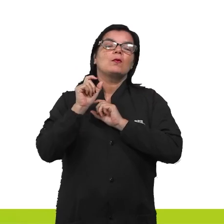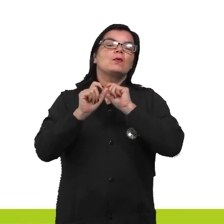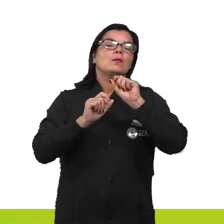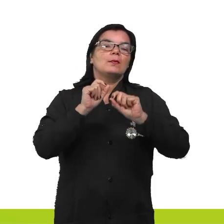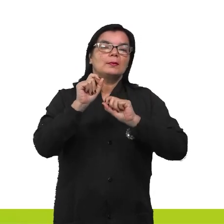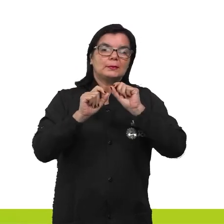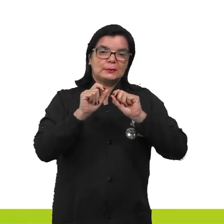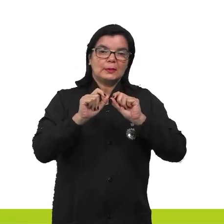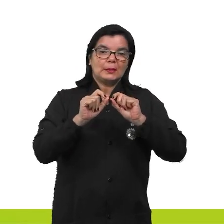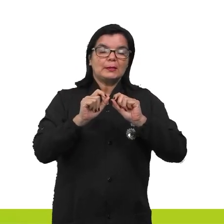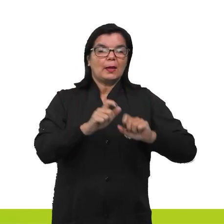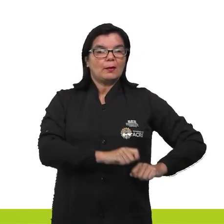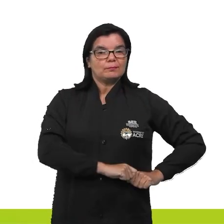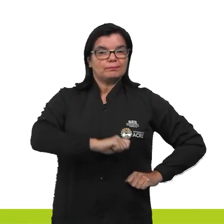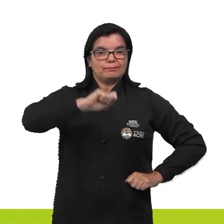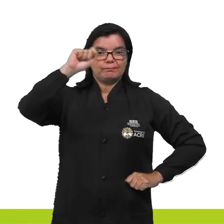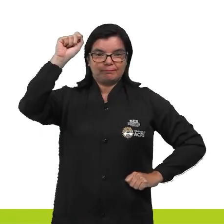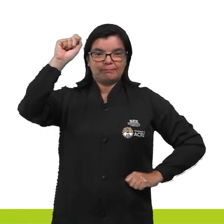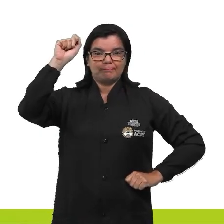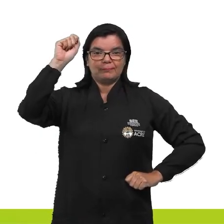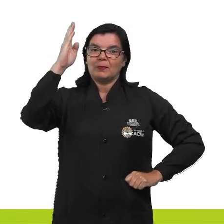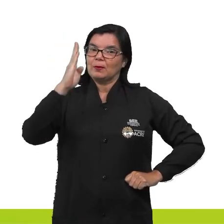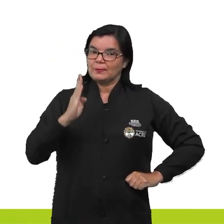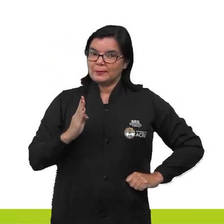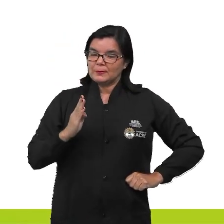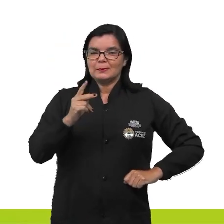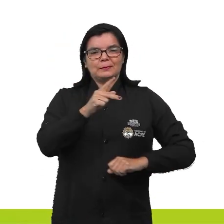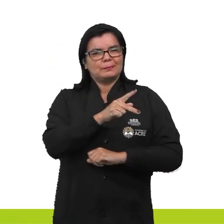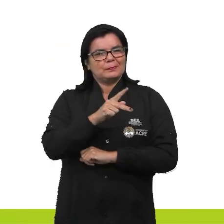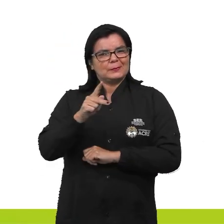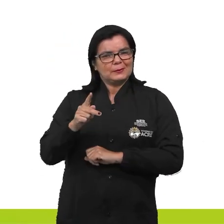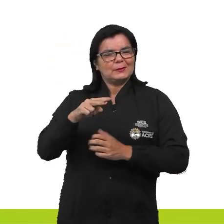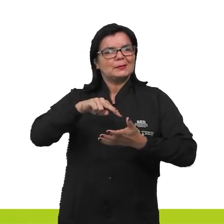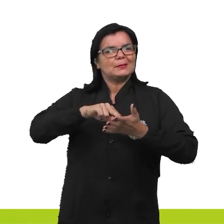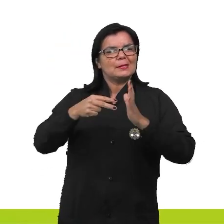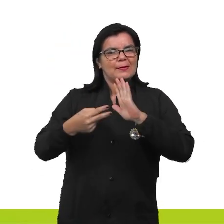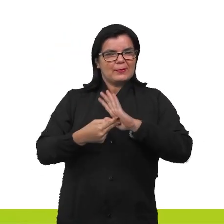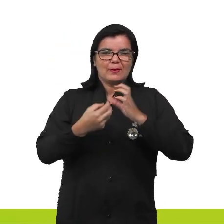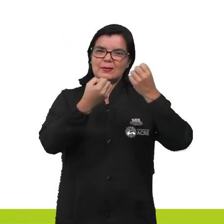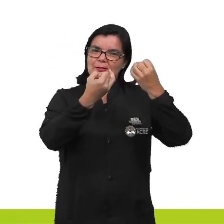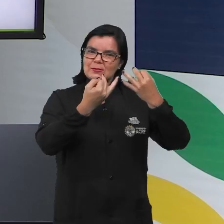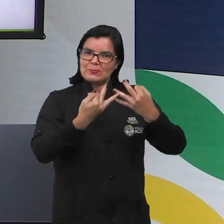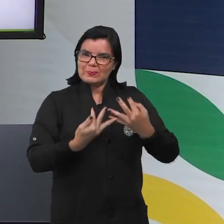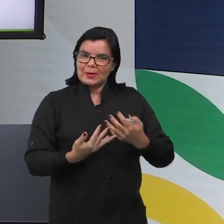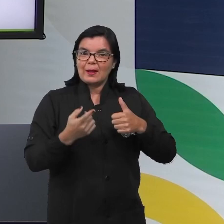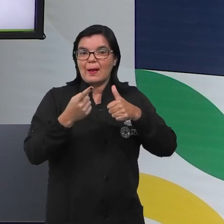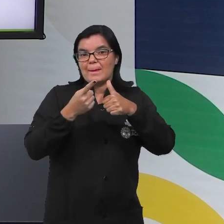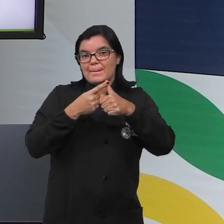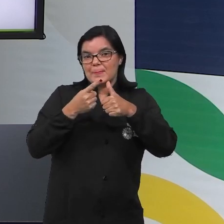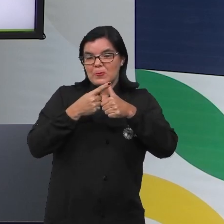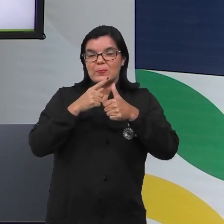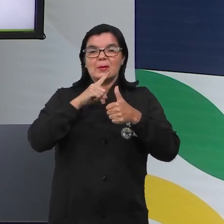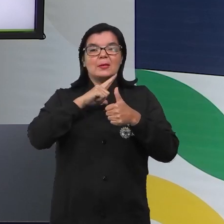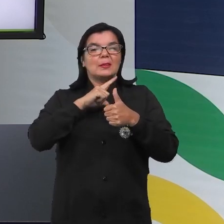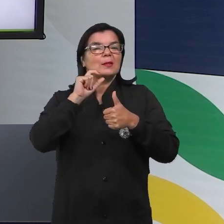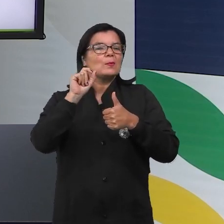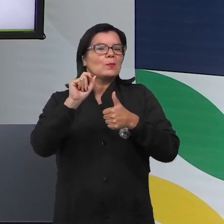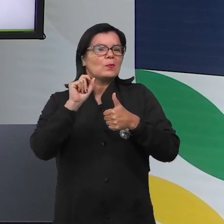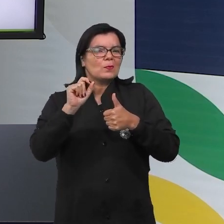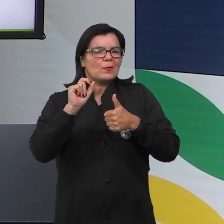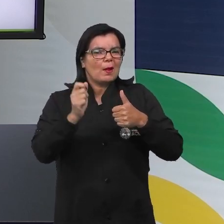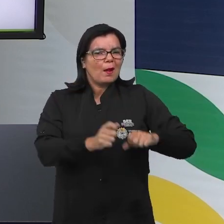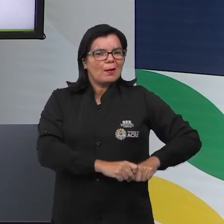é a independência do Brasil. Professora, quer dizer que a senhora vai falar que a primeira fase nós temos aí